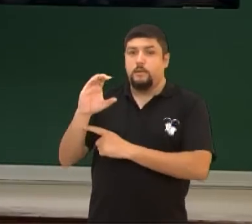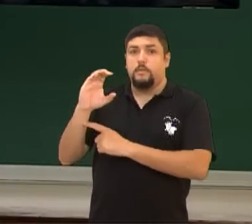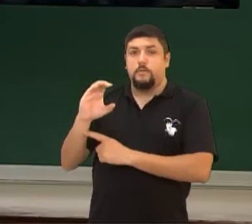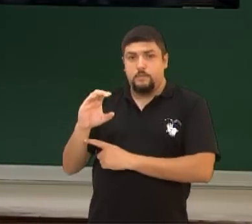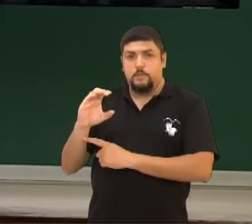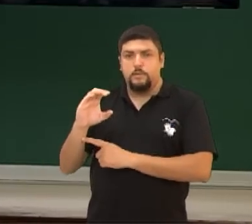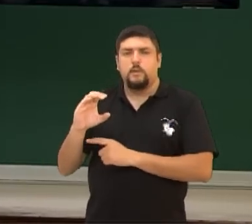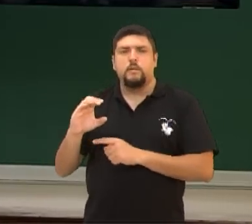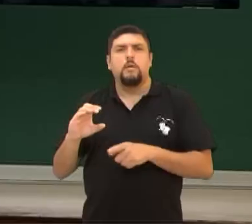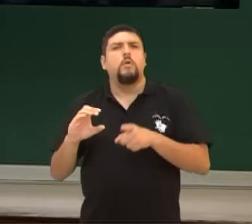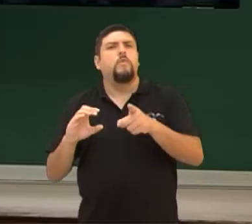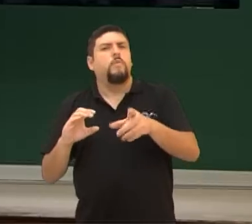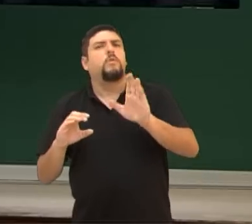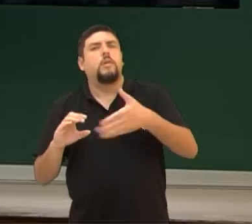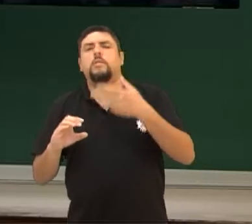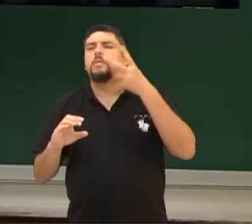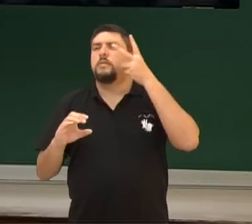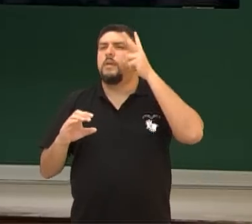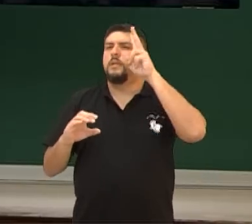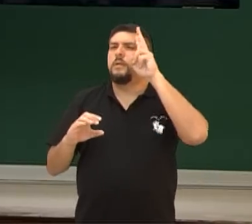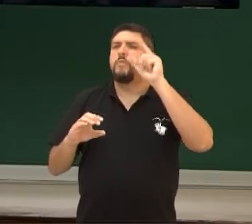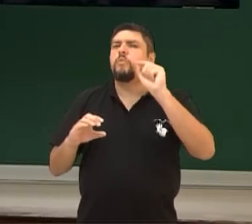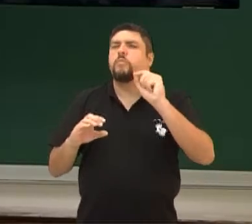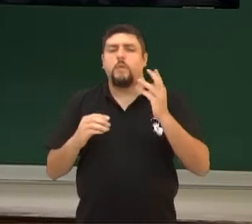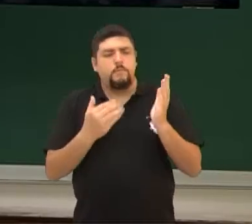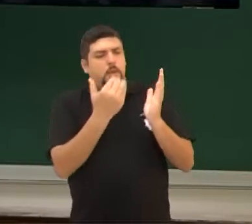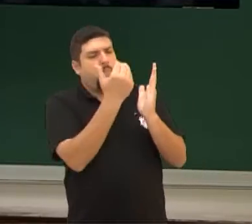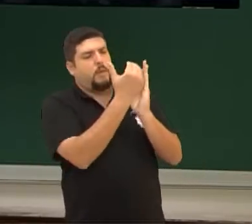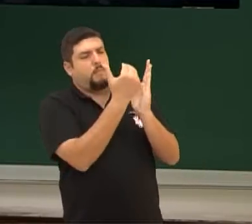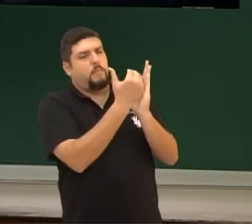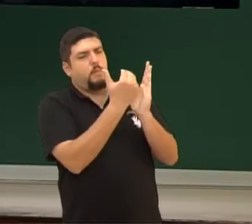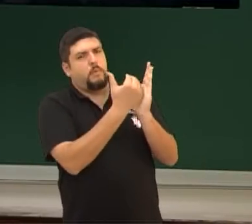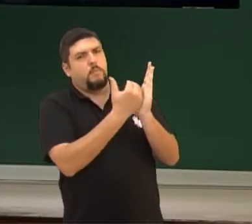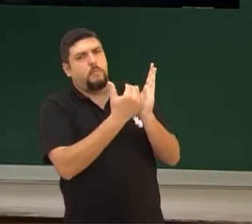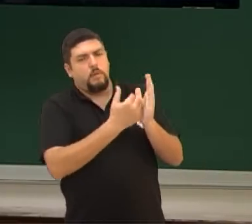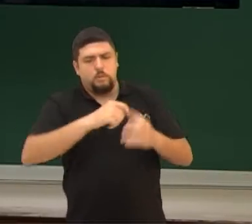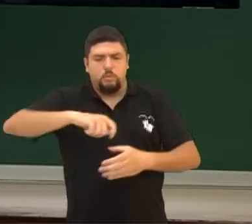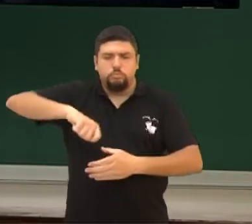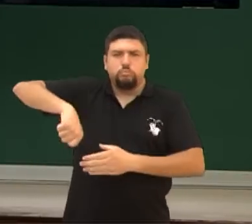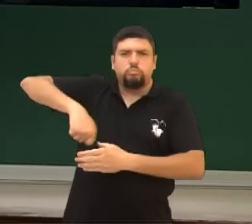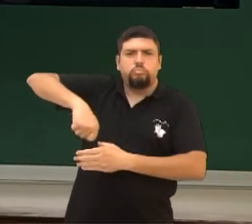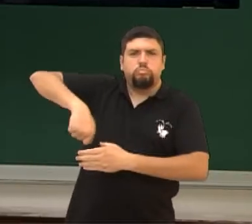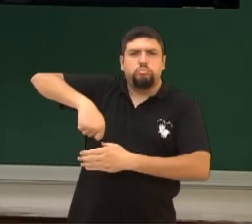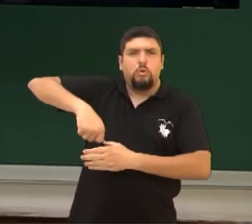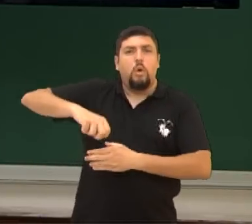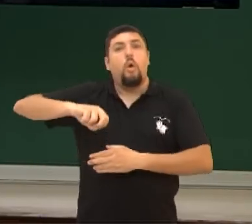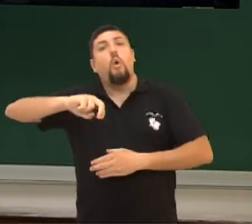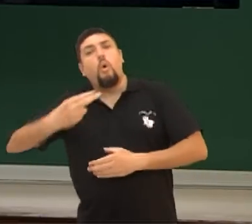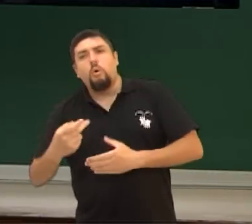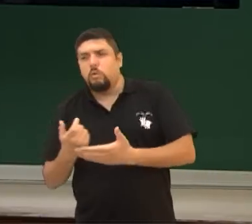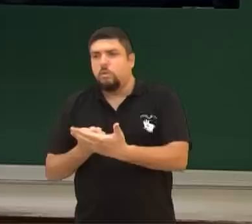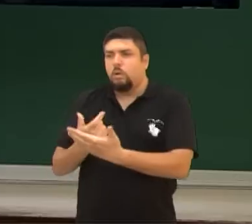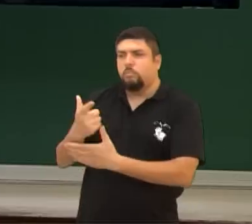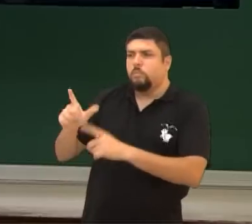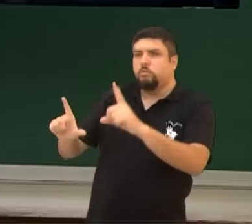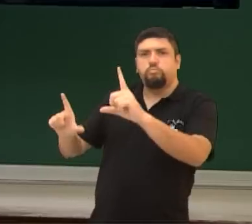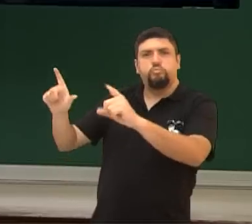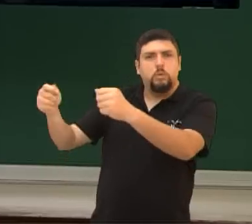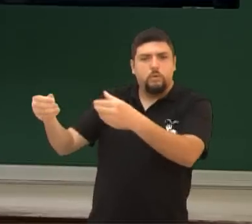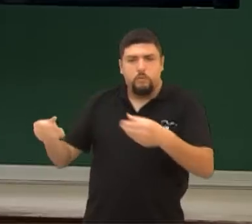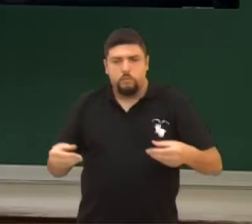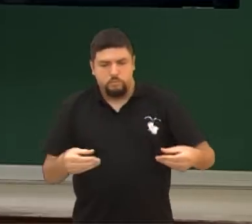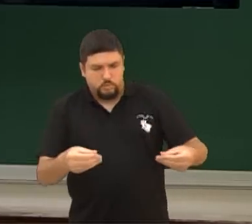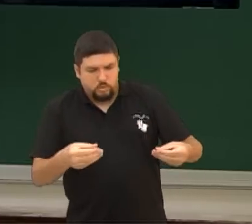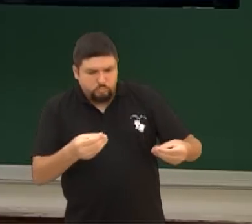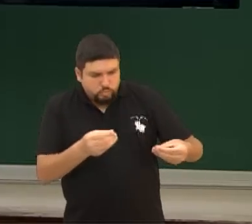eu sei que você já lembrou do seu caderno de receita, do manual que quando comprou um produto novo, veio um manual de como montar,